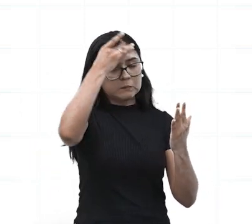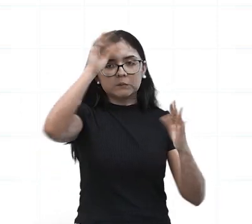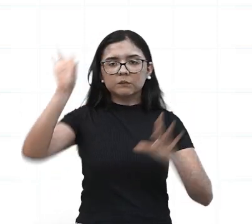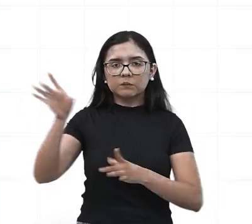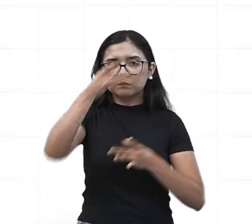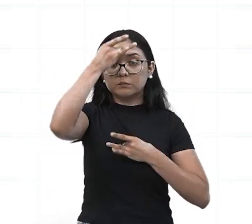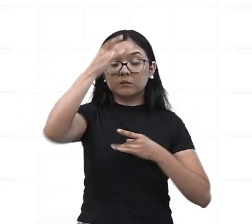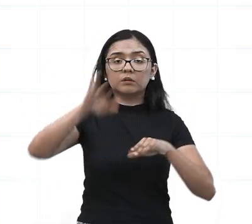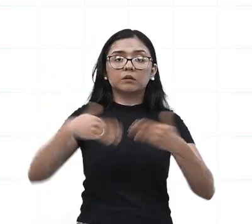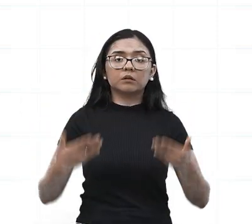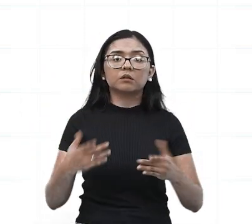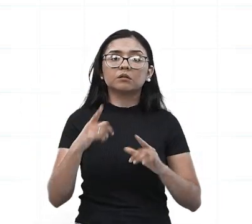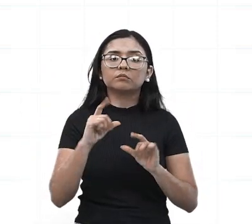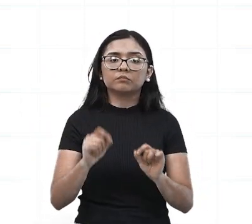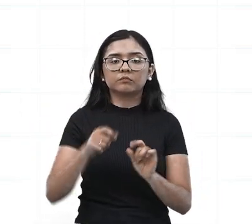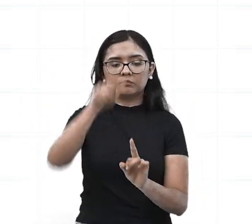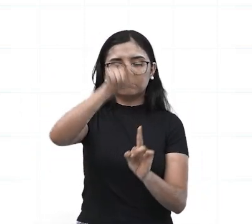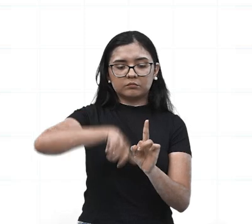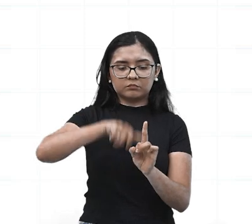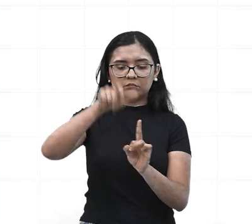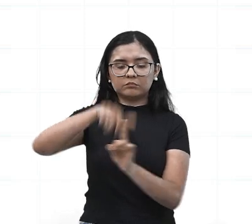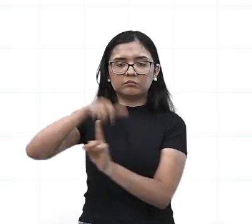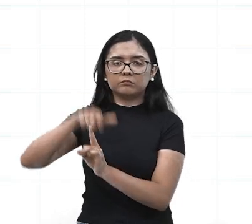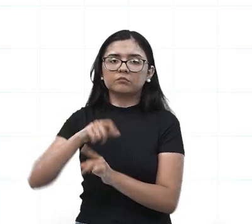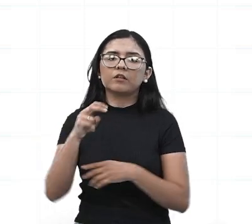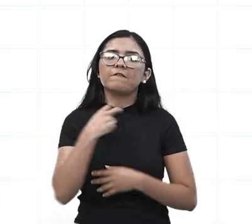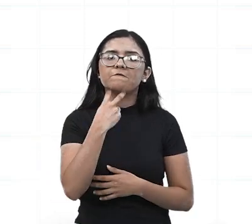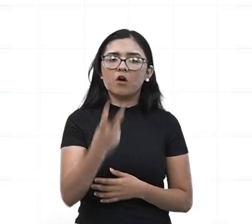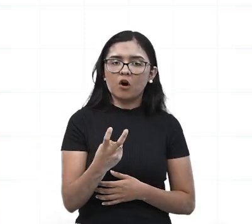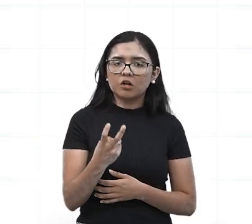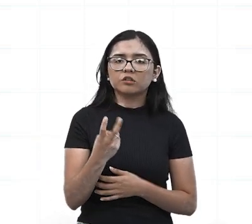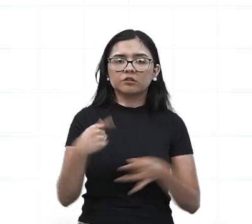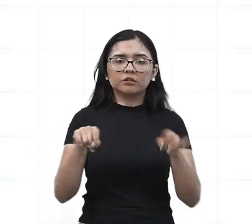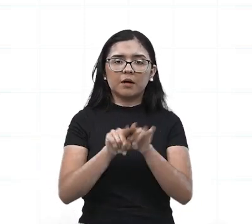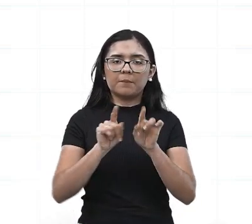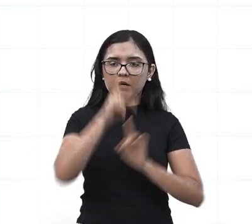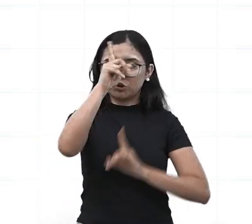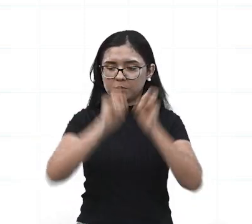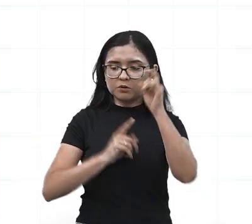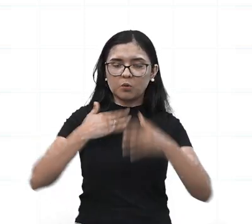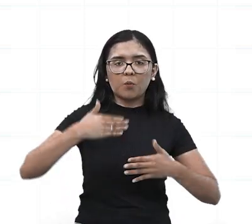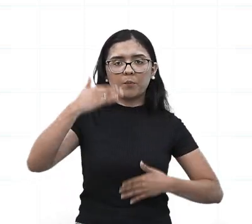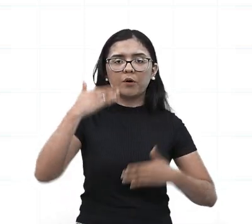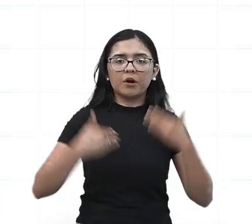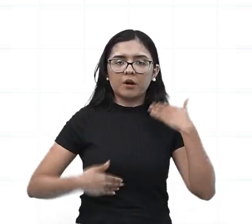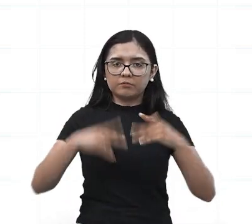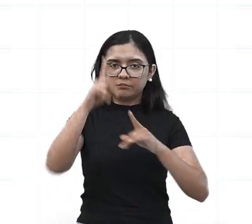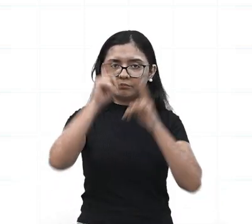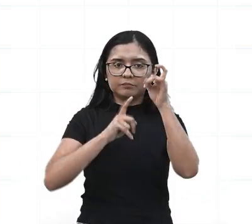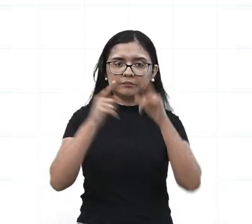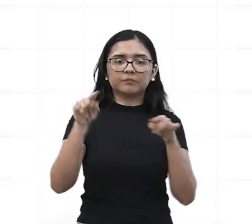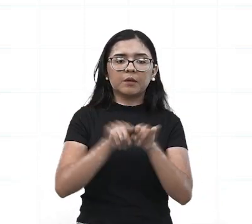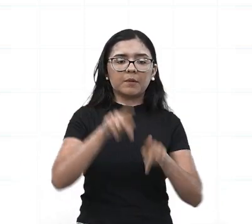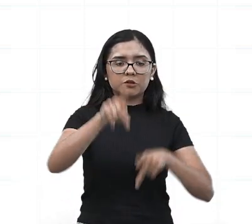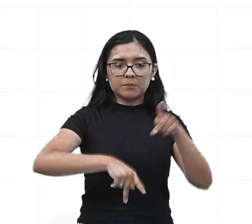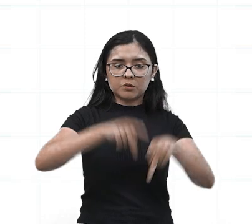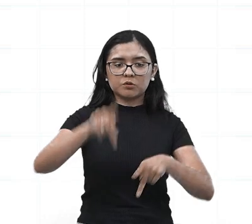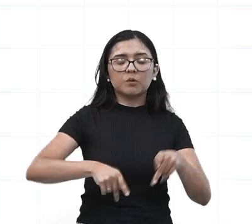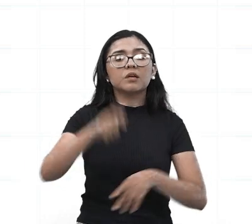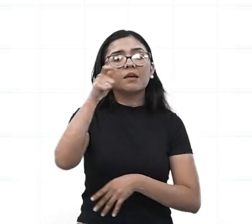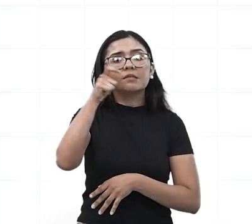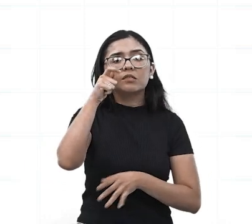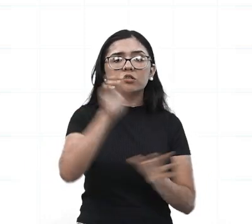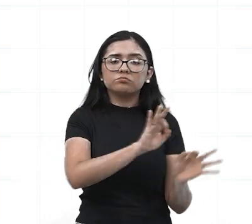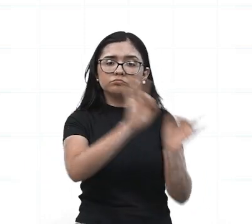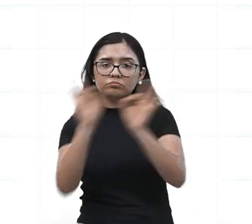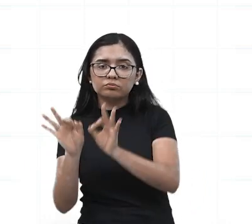emprestando ao personagem fictício sua voz e expressão. Já o público é o que assiste o espetáculo, é